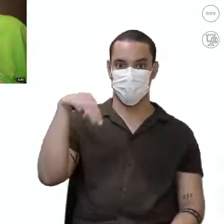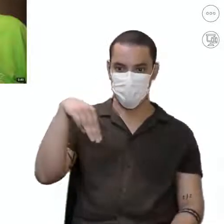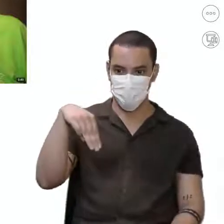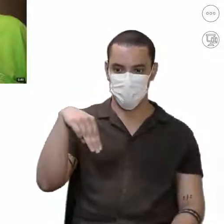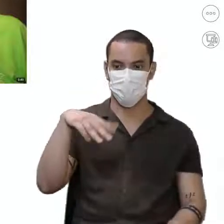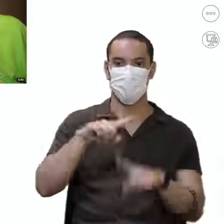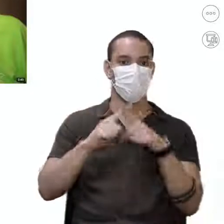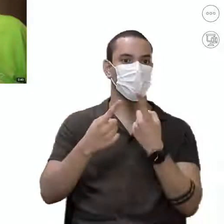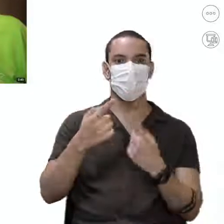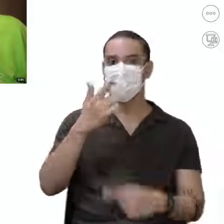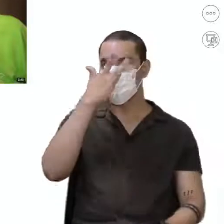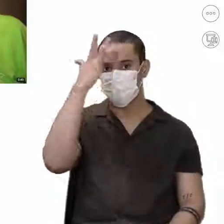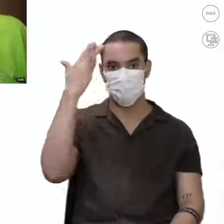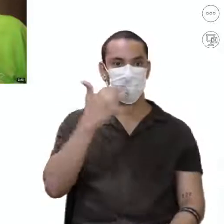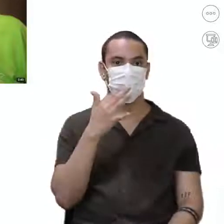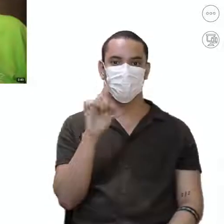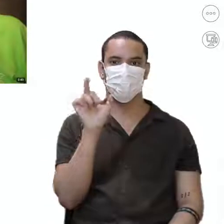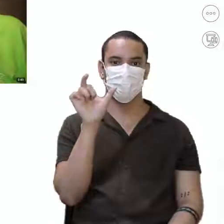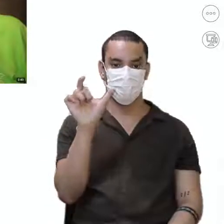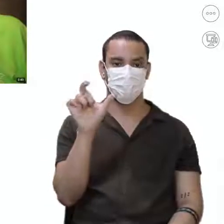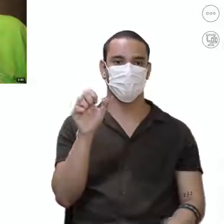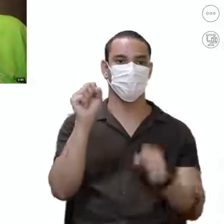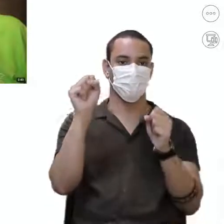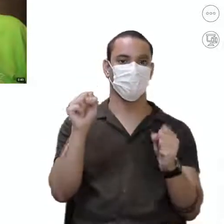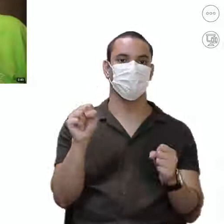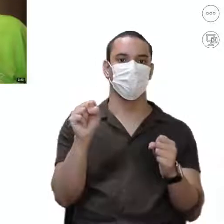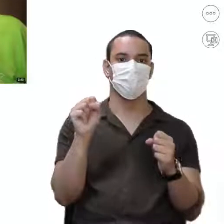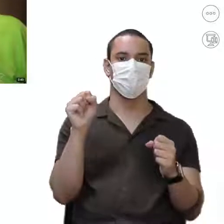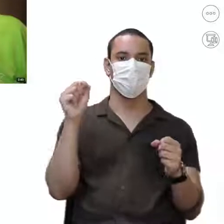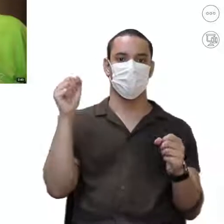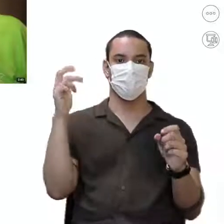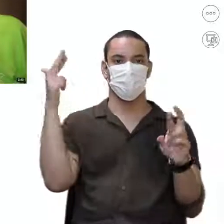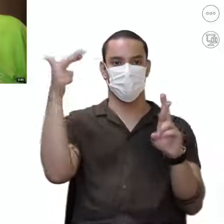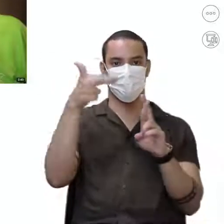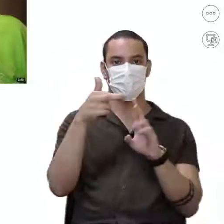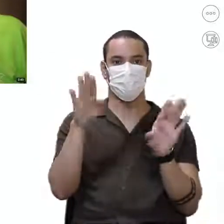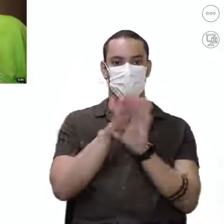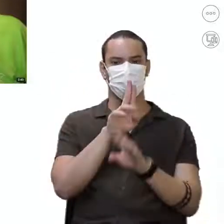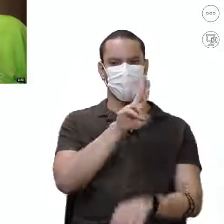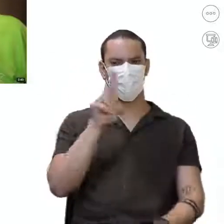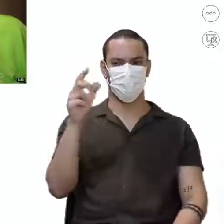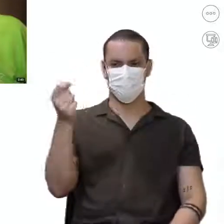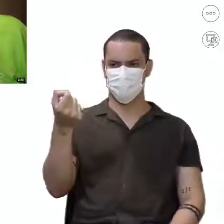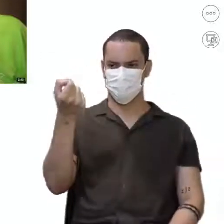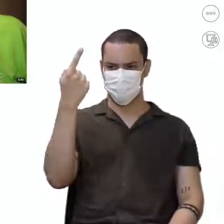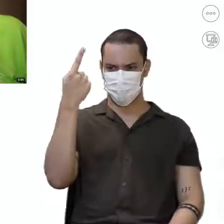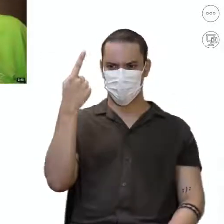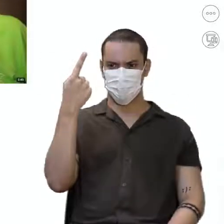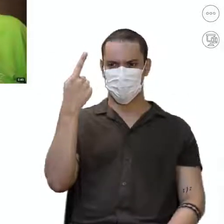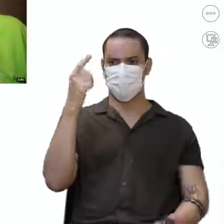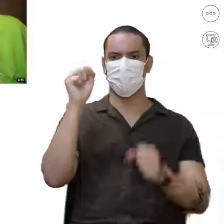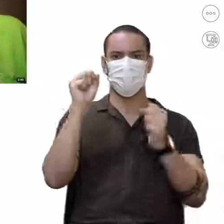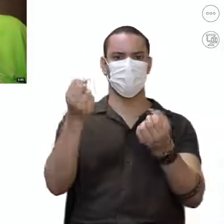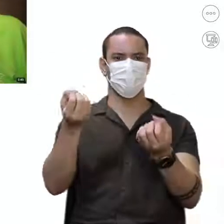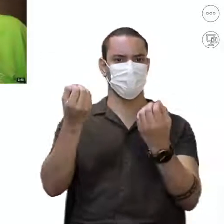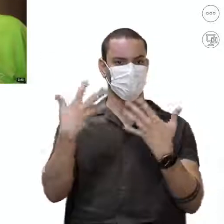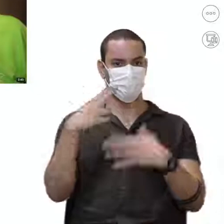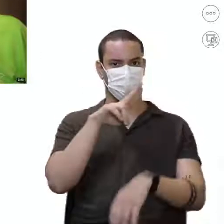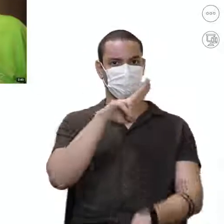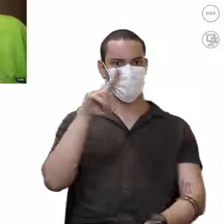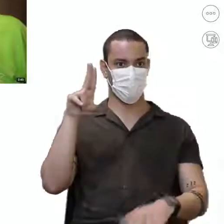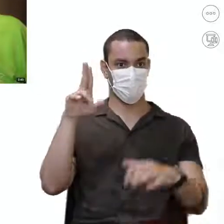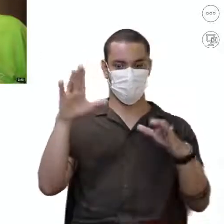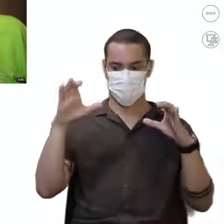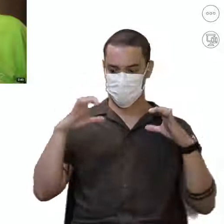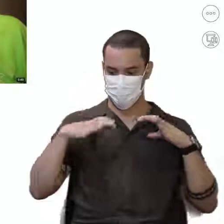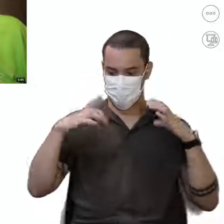não conhece a palavra from, você pode reconhecer aqui um nome diferente, Chesterfield, pode te indicar que seja o nome de